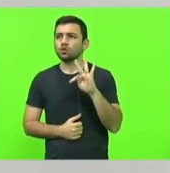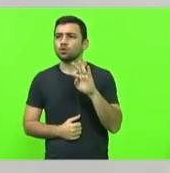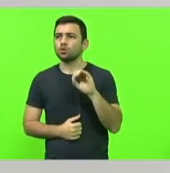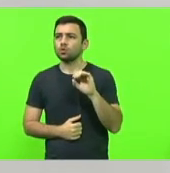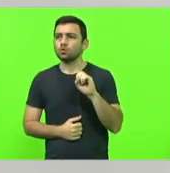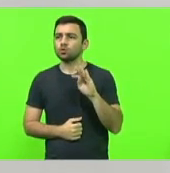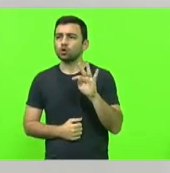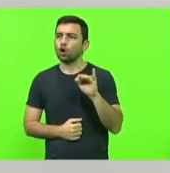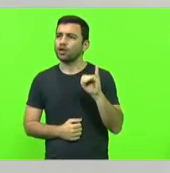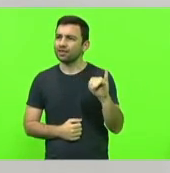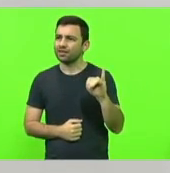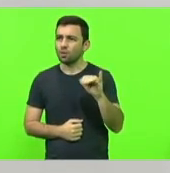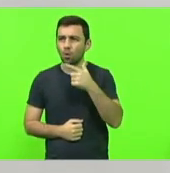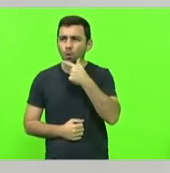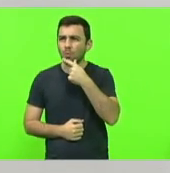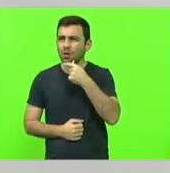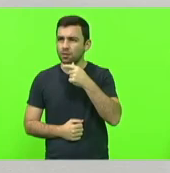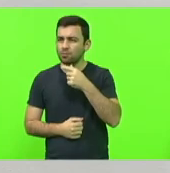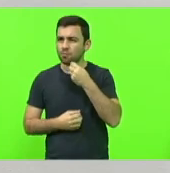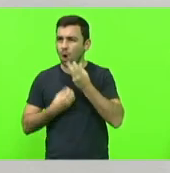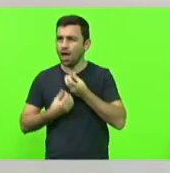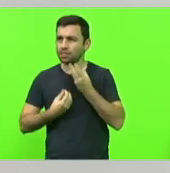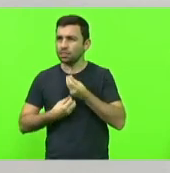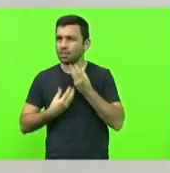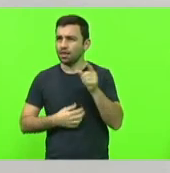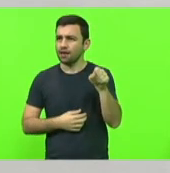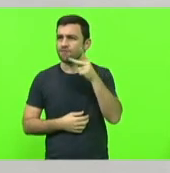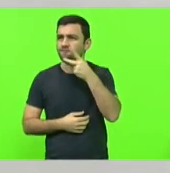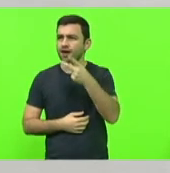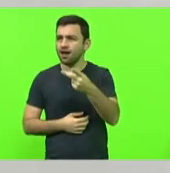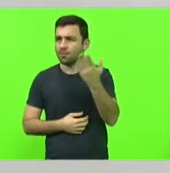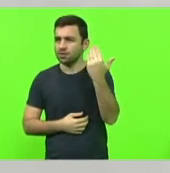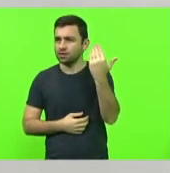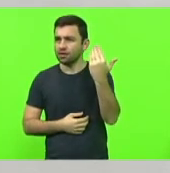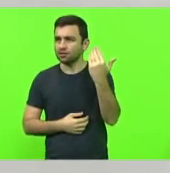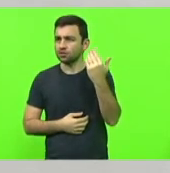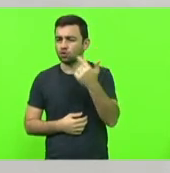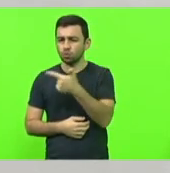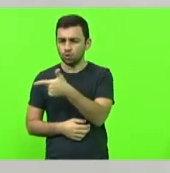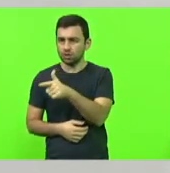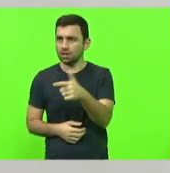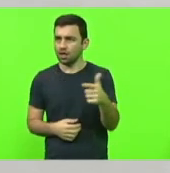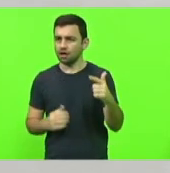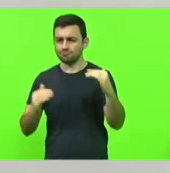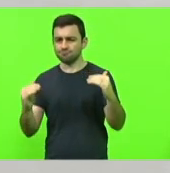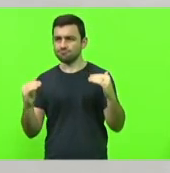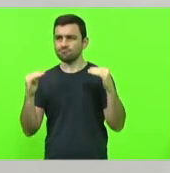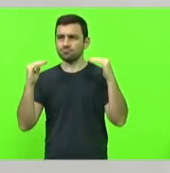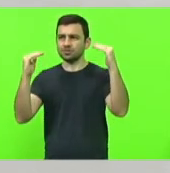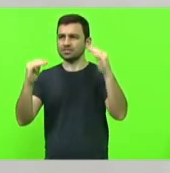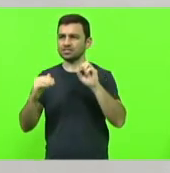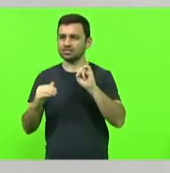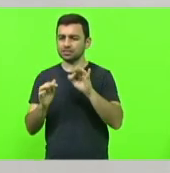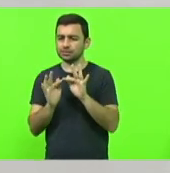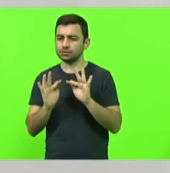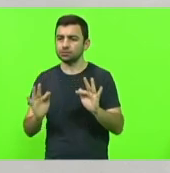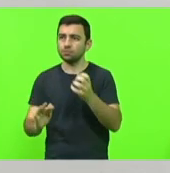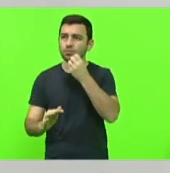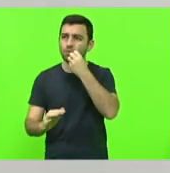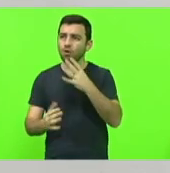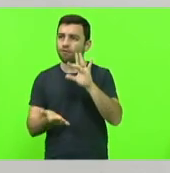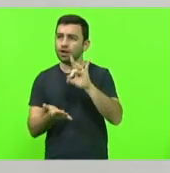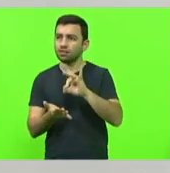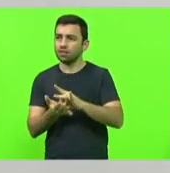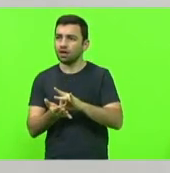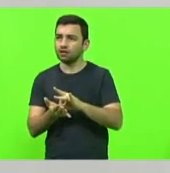poetas da literatura universal, dizia: não existe grandeza quando simplicidade, bondade e verdade